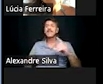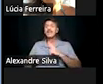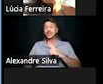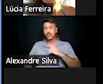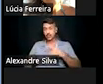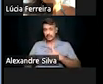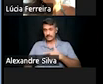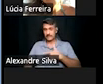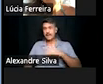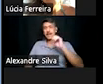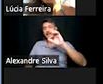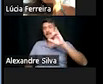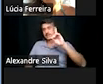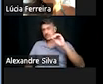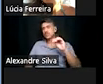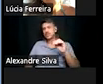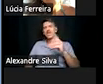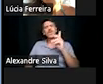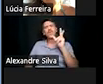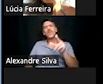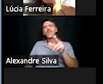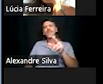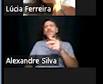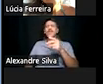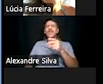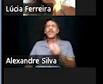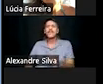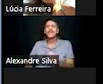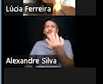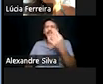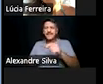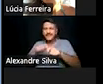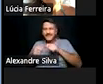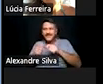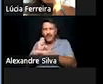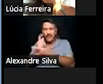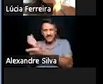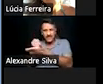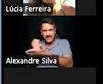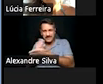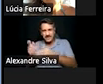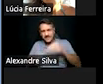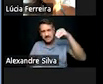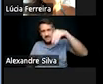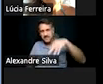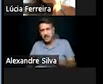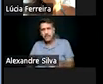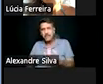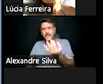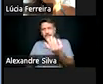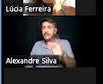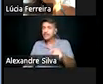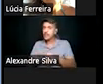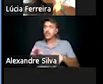vai funcionar com sal de fruta e vai basificar o seu estômago. Em relação à criança ficar